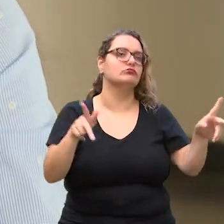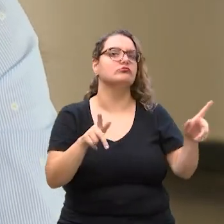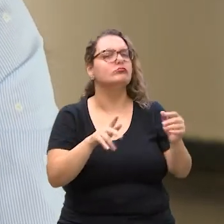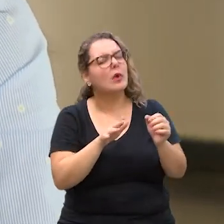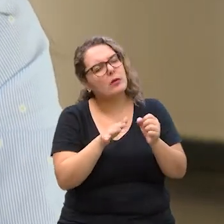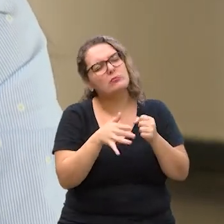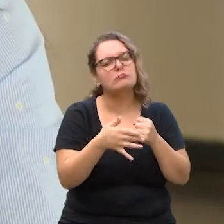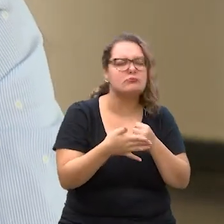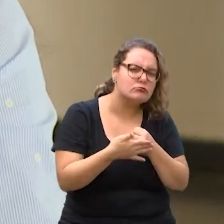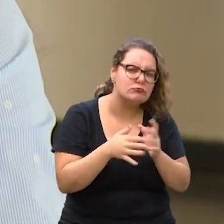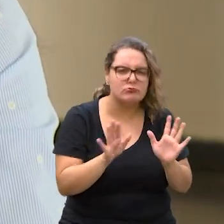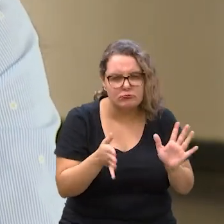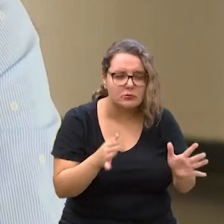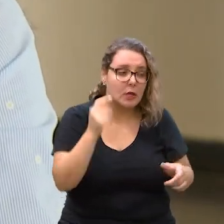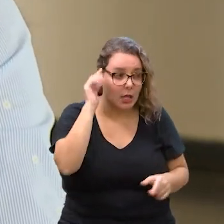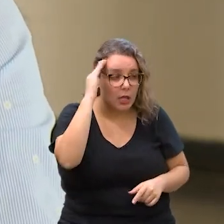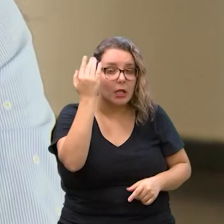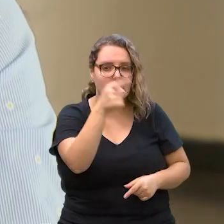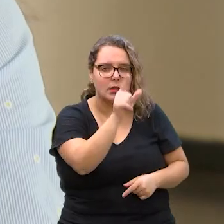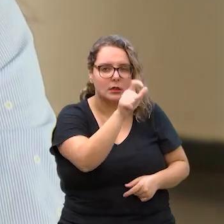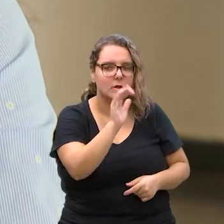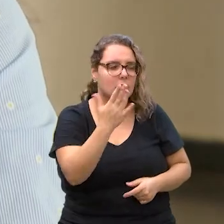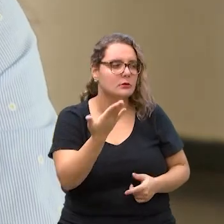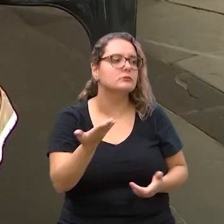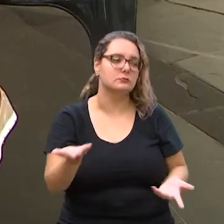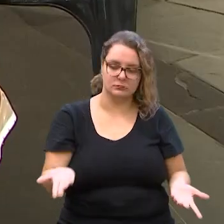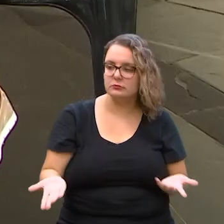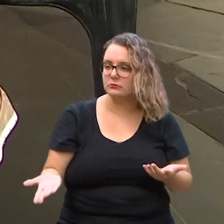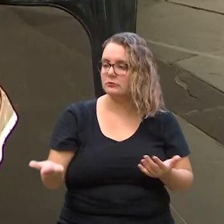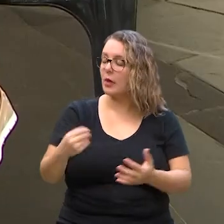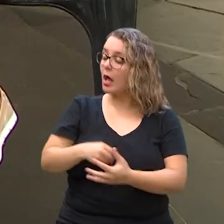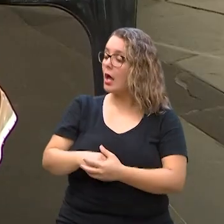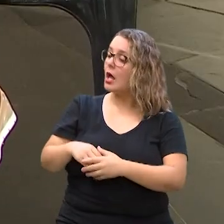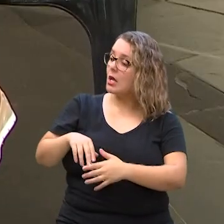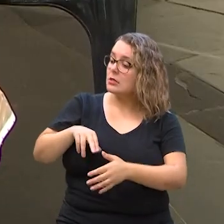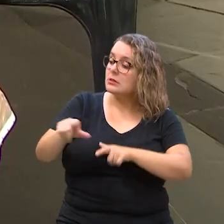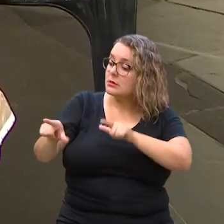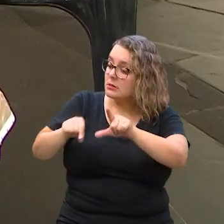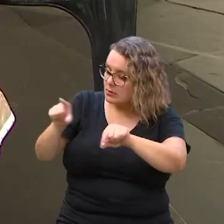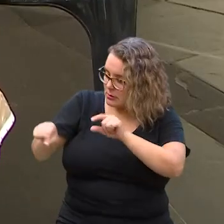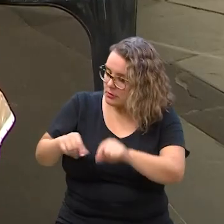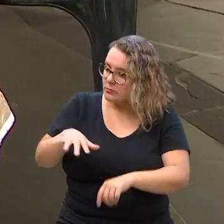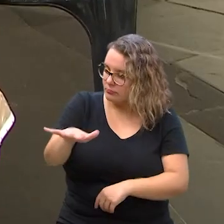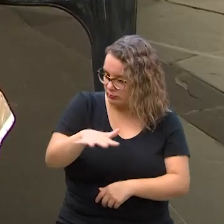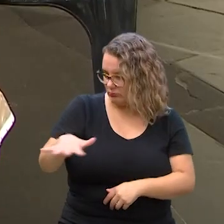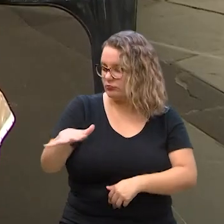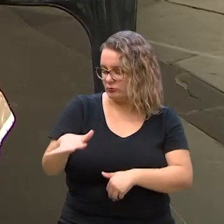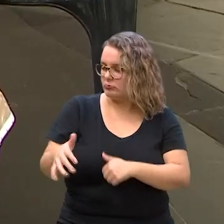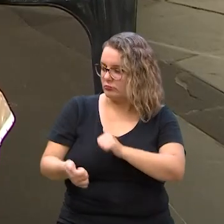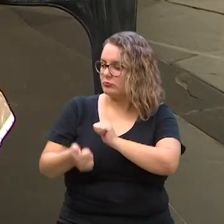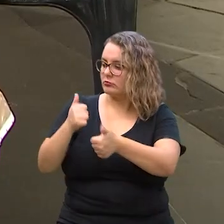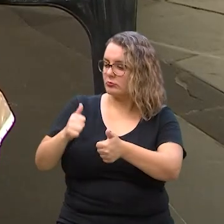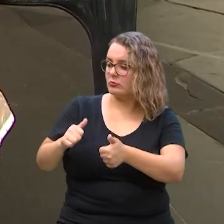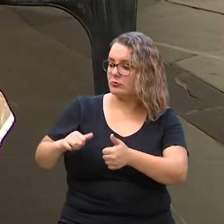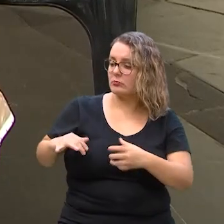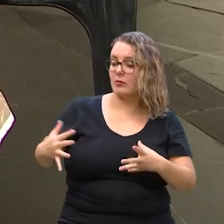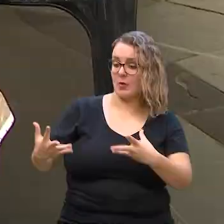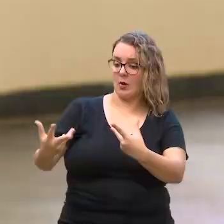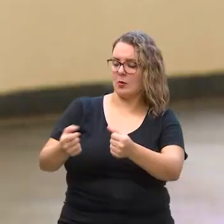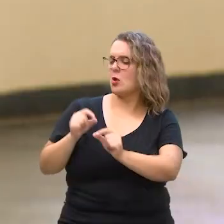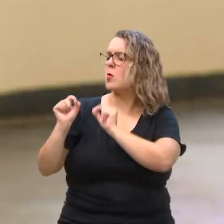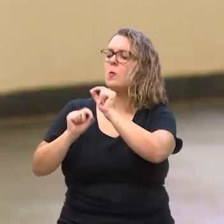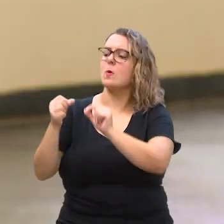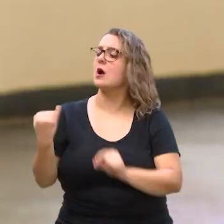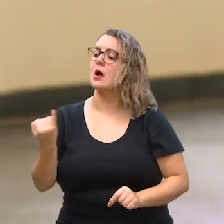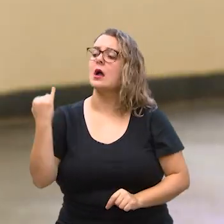reflexão de uma forma que ele entenda o que está acontecendo, né? Nas modalidades esportivas, no coletivo, o que é